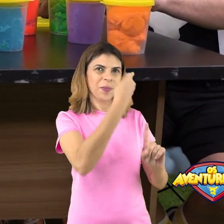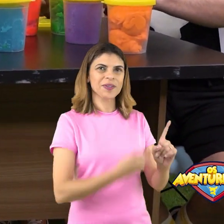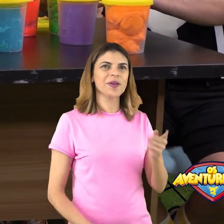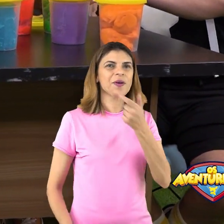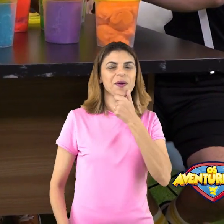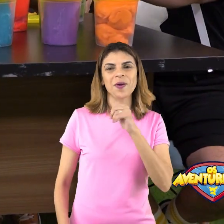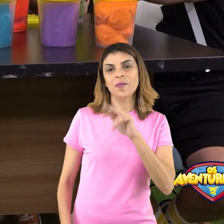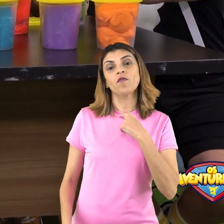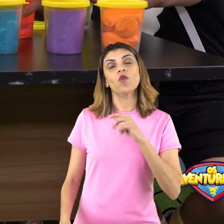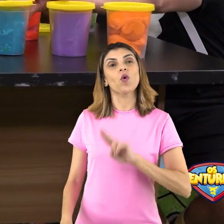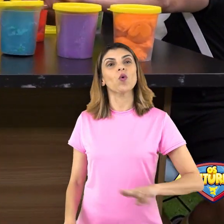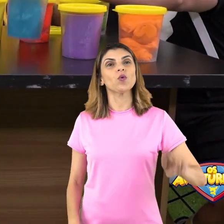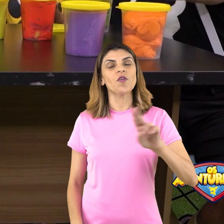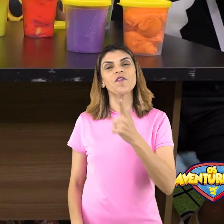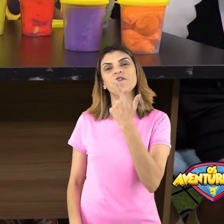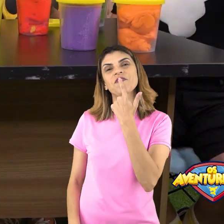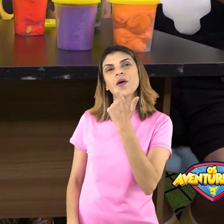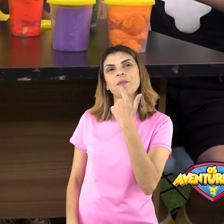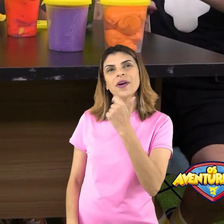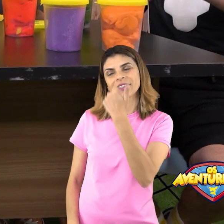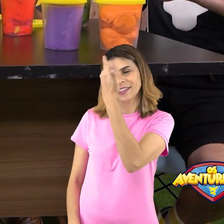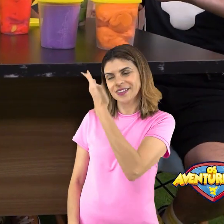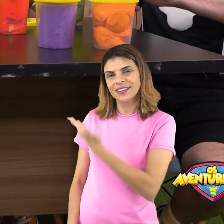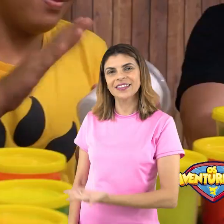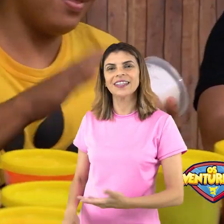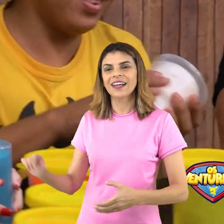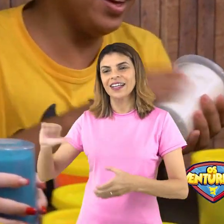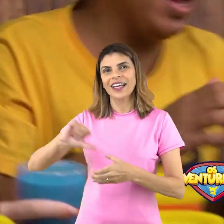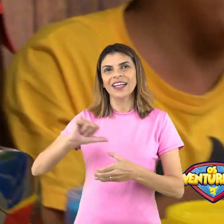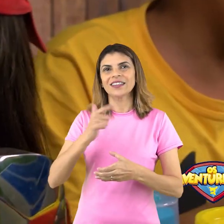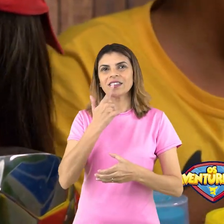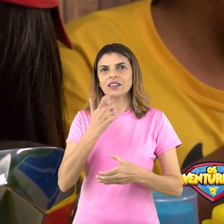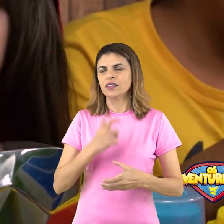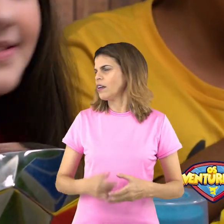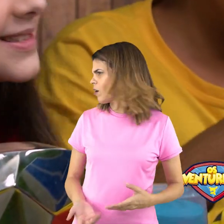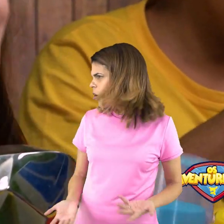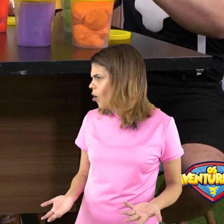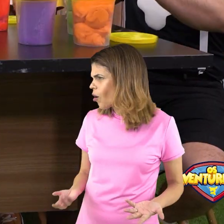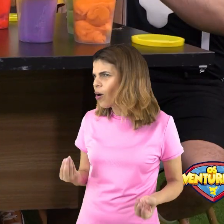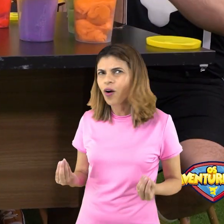Boa! E eu vou usar o vermelho em homenagem ao ketchup aqui.